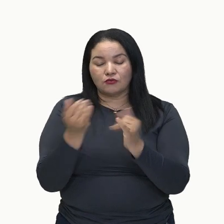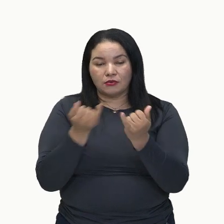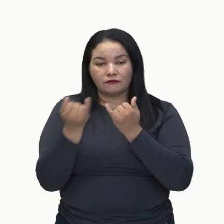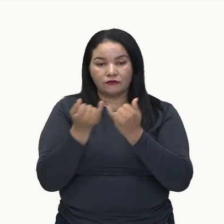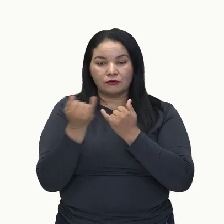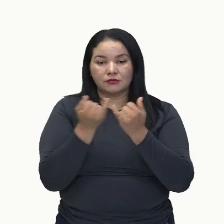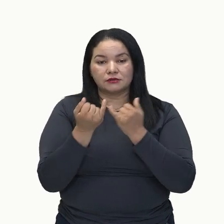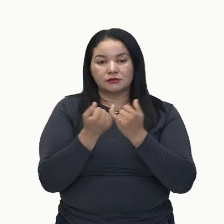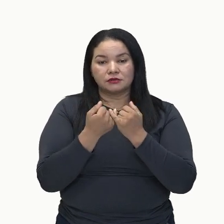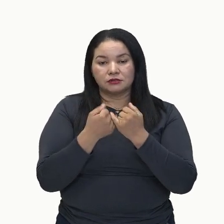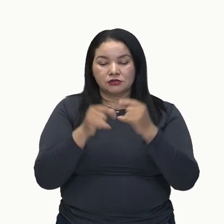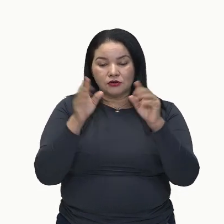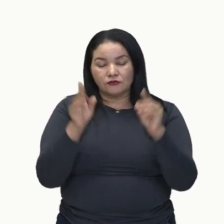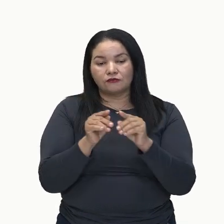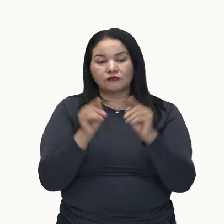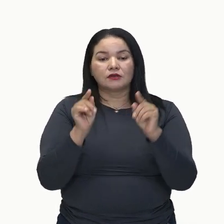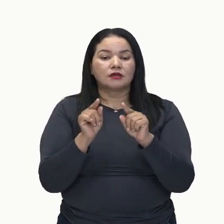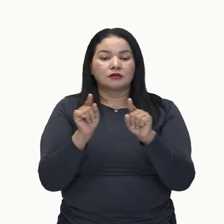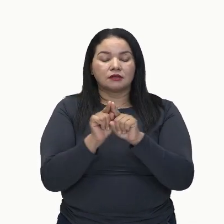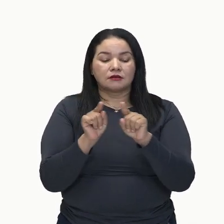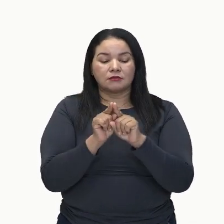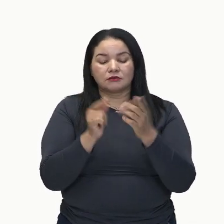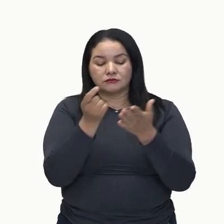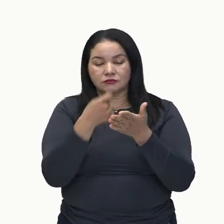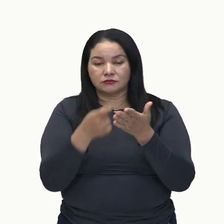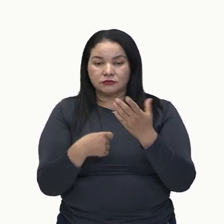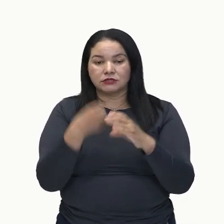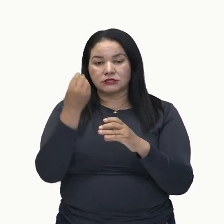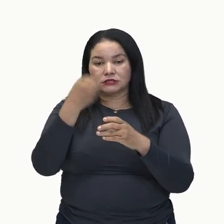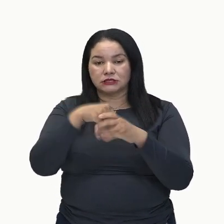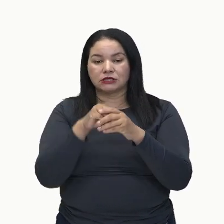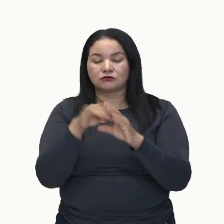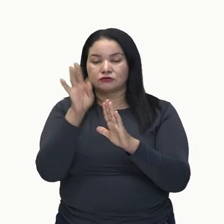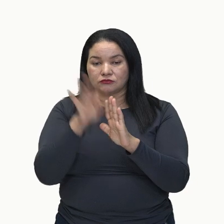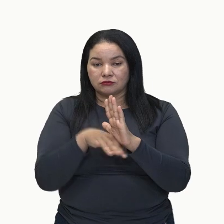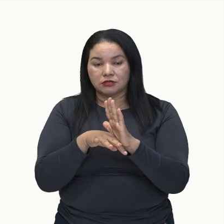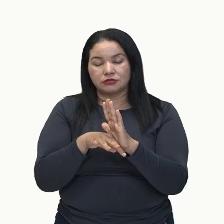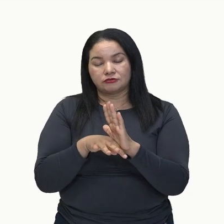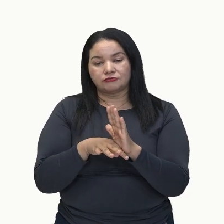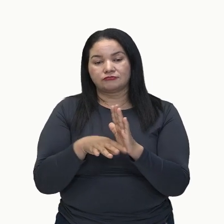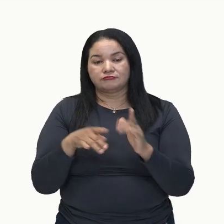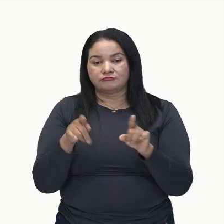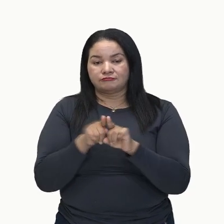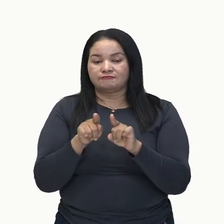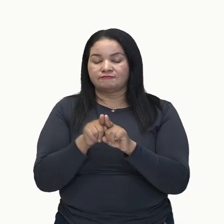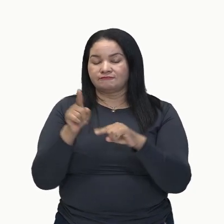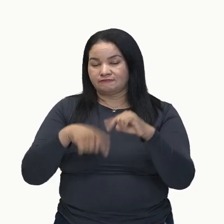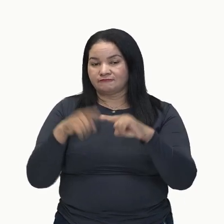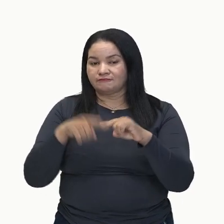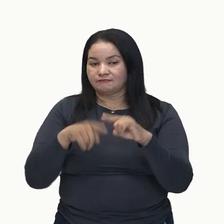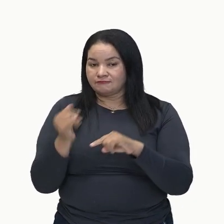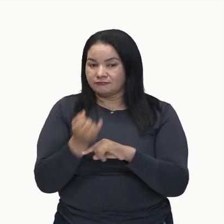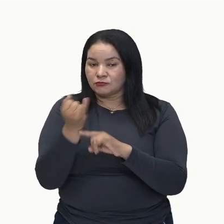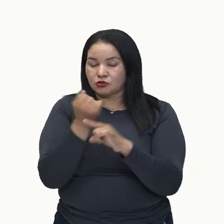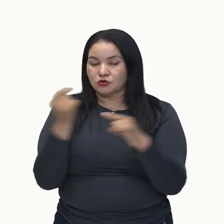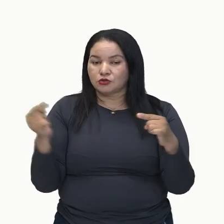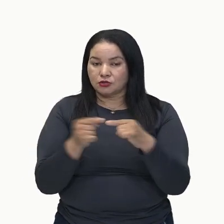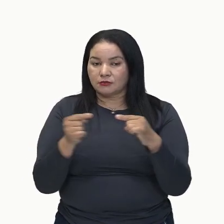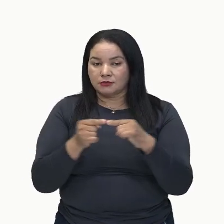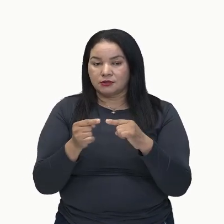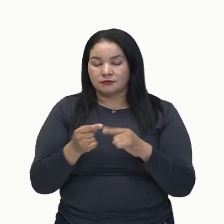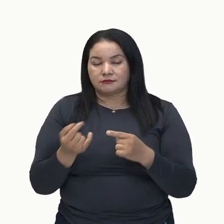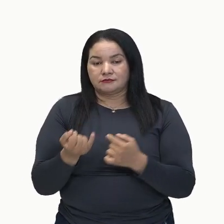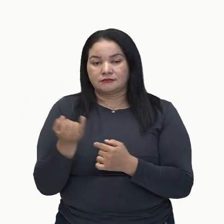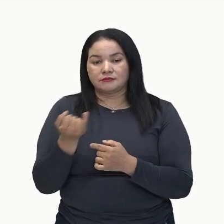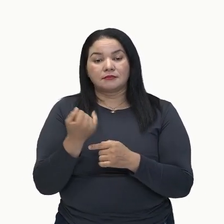resumidas e os apontamentos feitos estão de acordo com as suas expectativas. Esses são elementos importantes para a gente compreender,